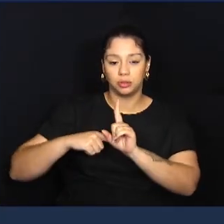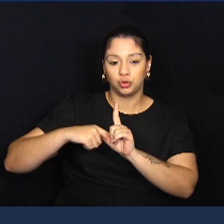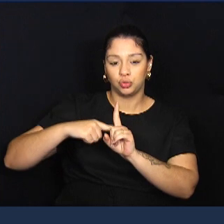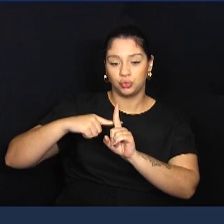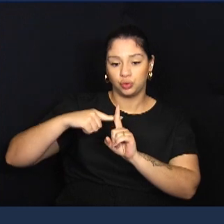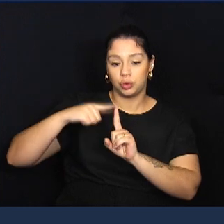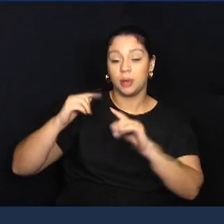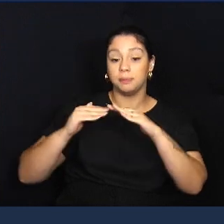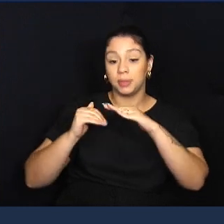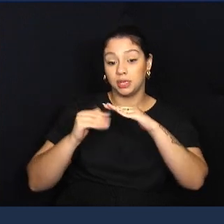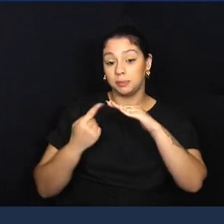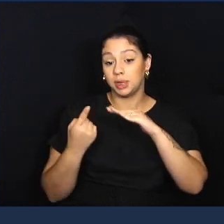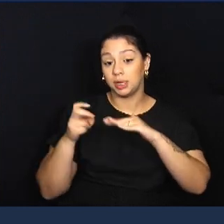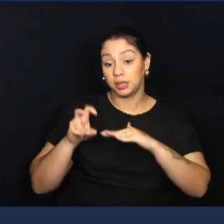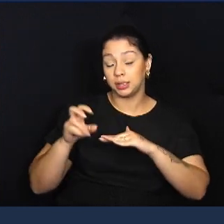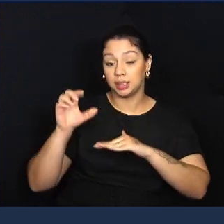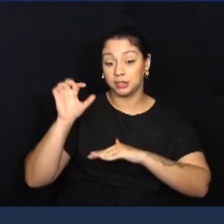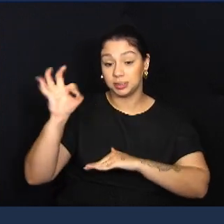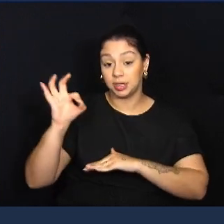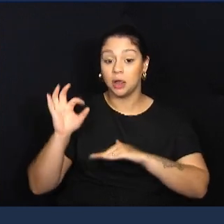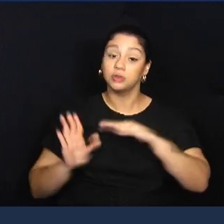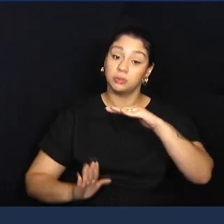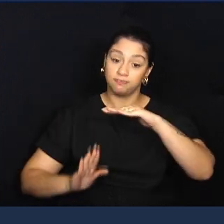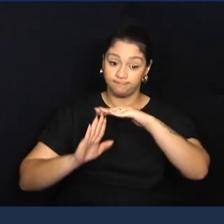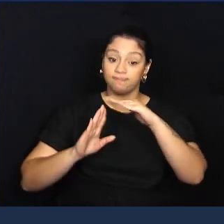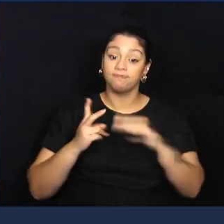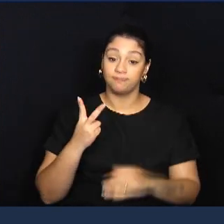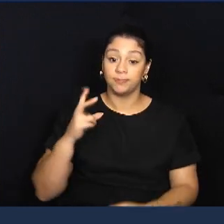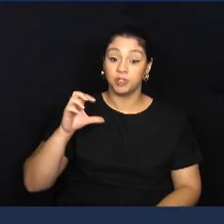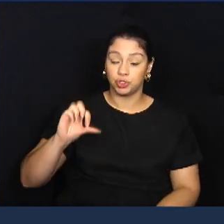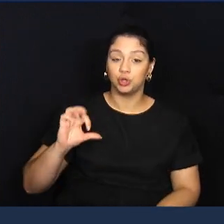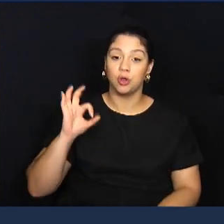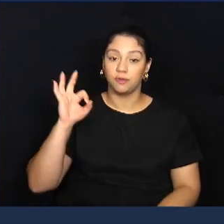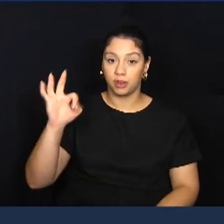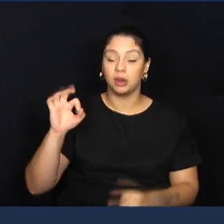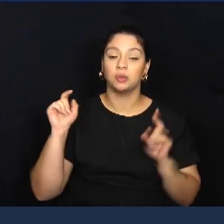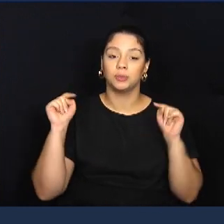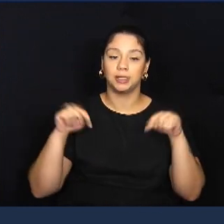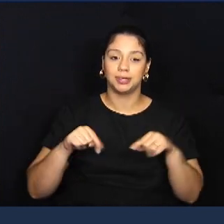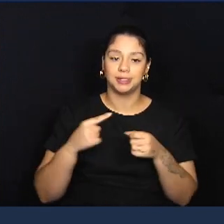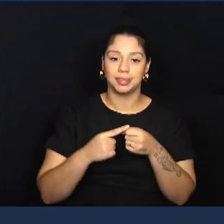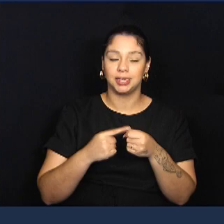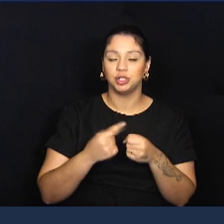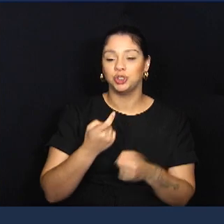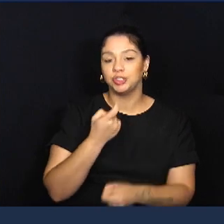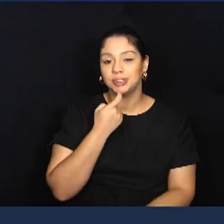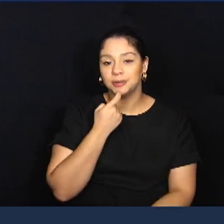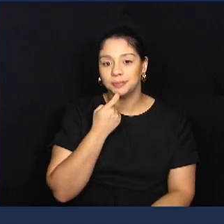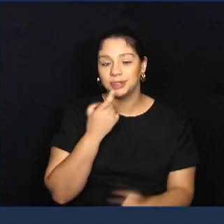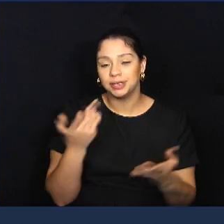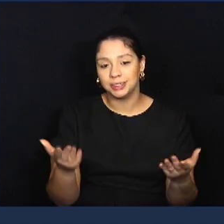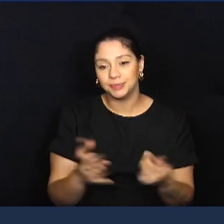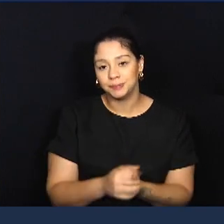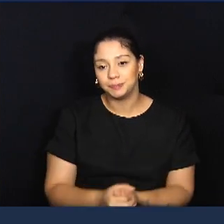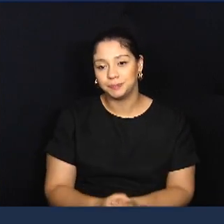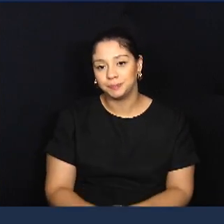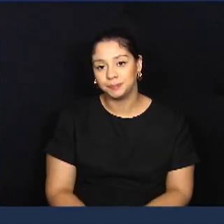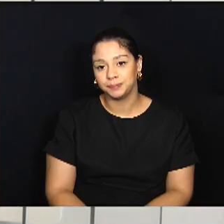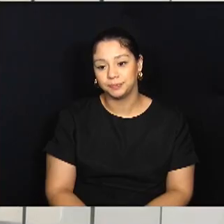podendo chegar aos 29 graus aqui na cidade de Campinas.